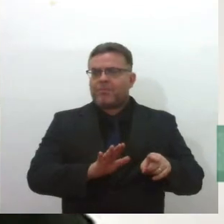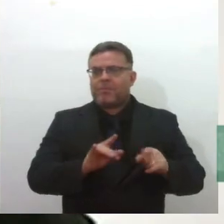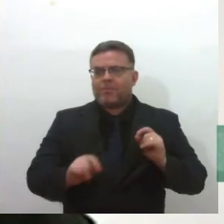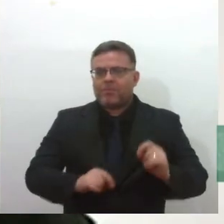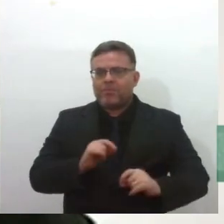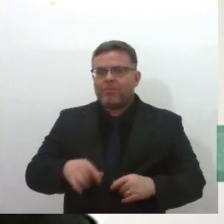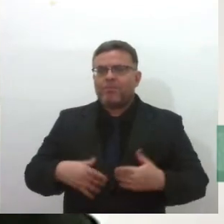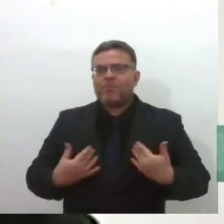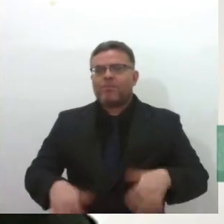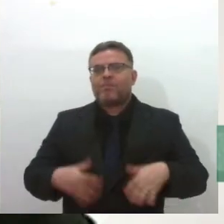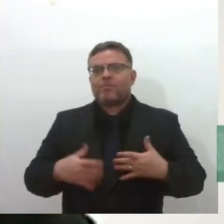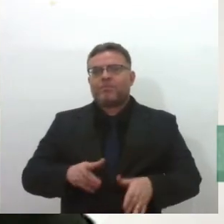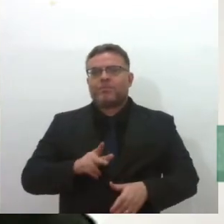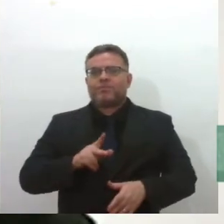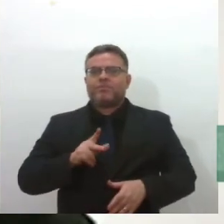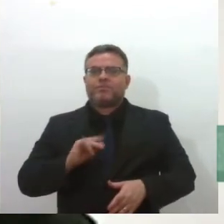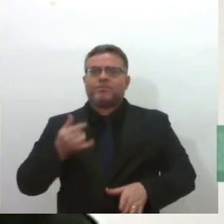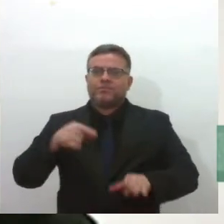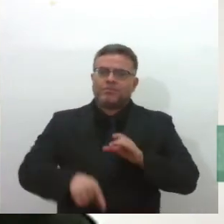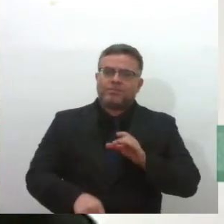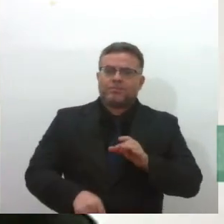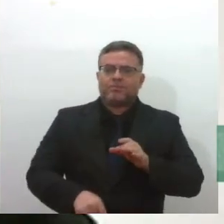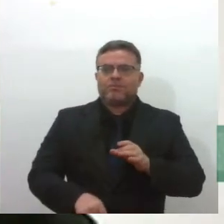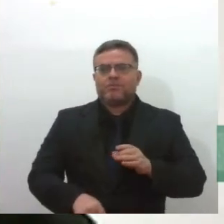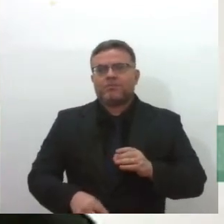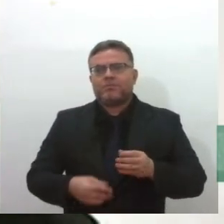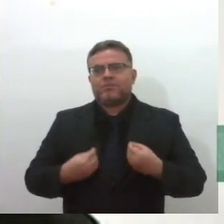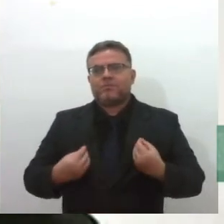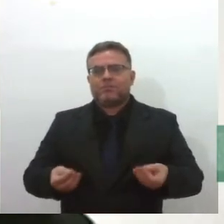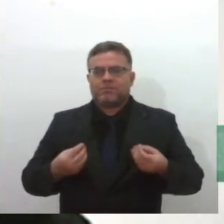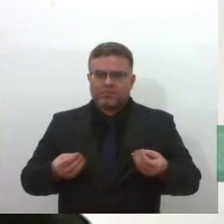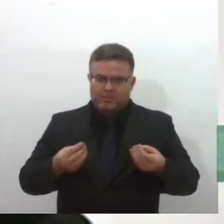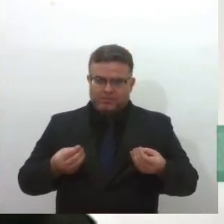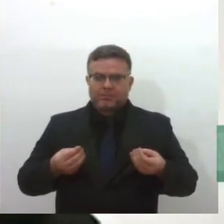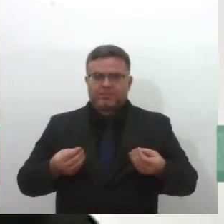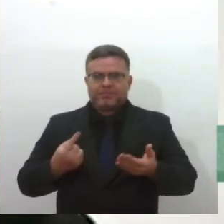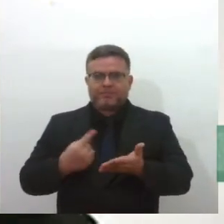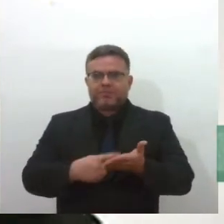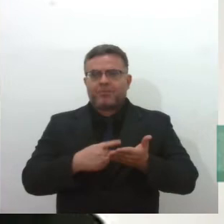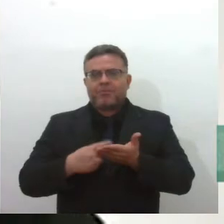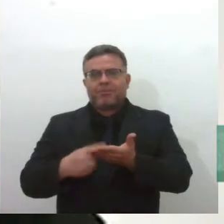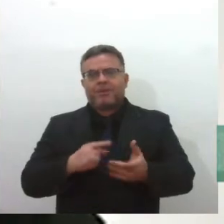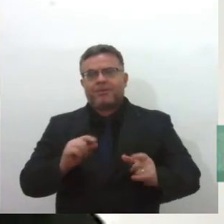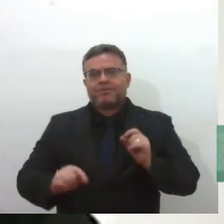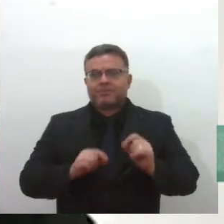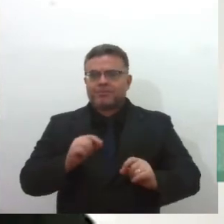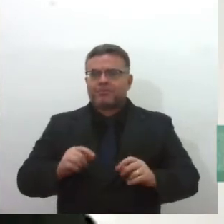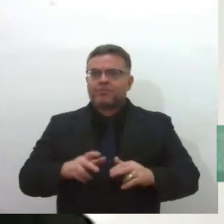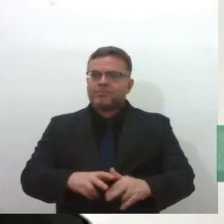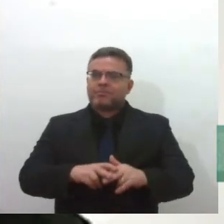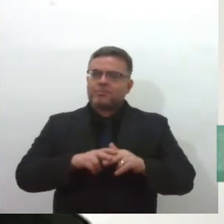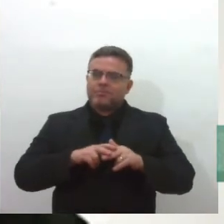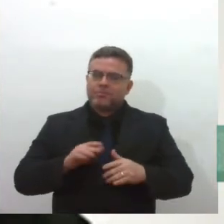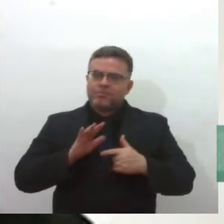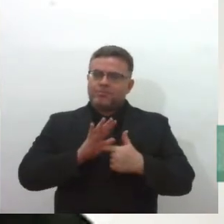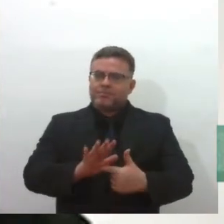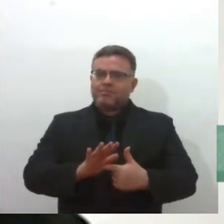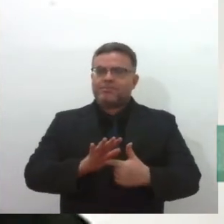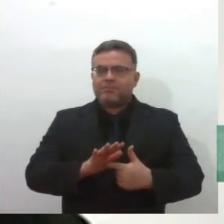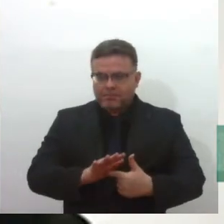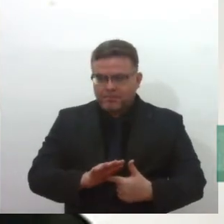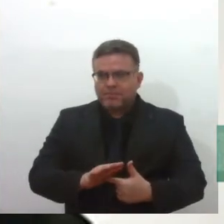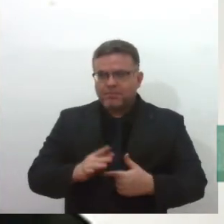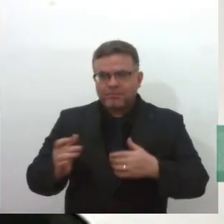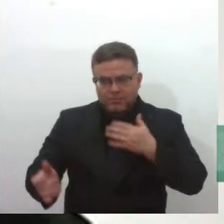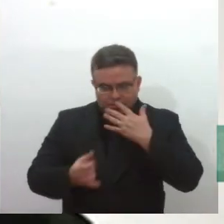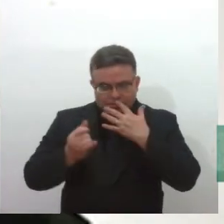pornografia, vai dar uma ênfase à questão da impunidade. No entanto, a gente tem que ressaltar que a pedofilia, como